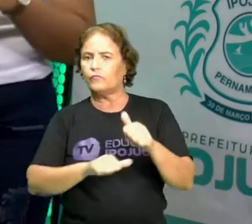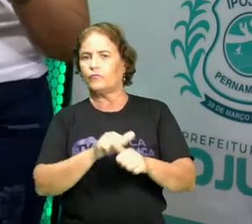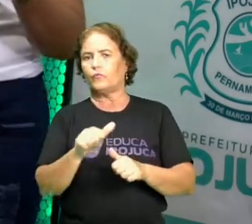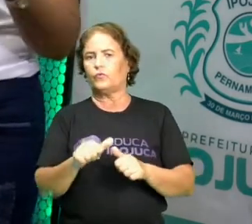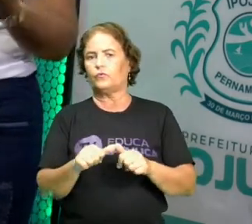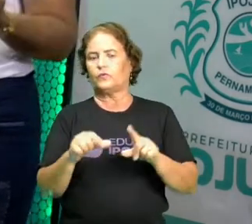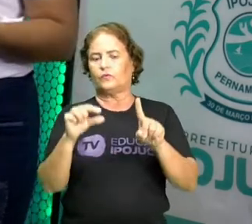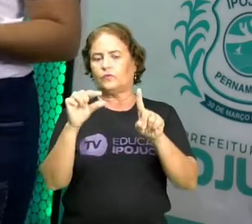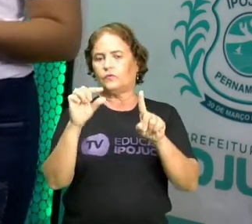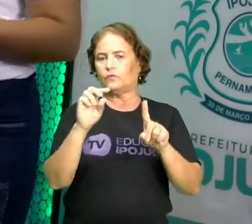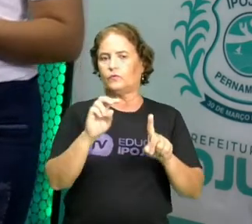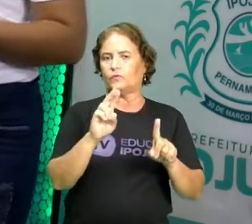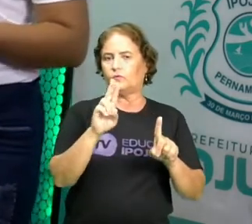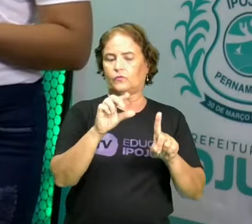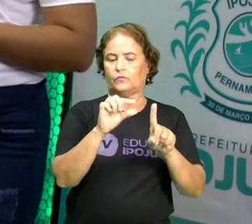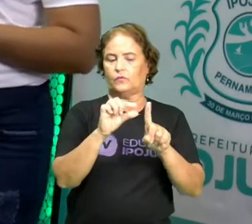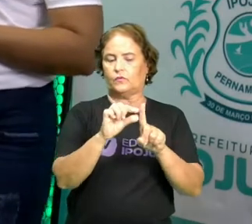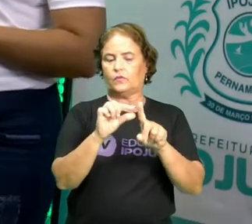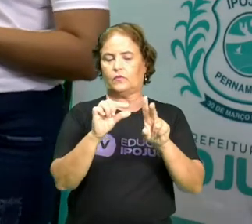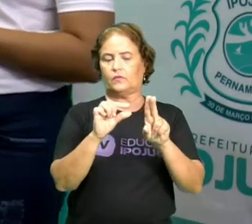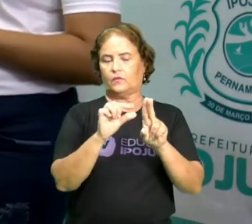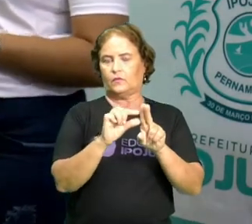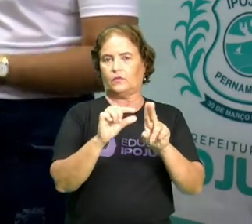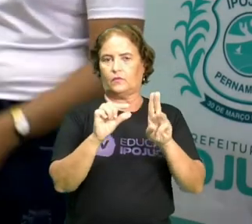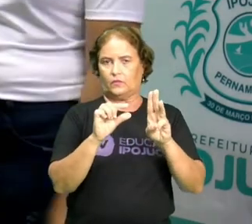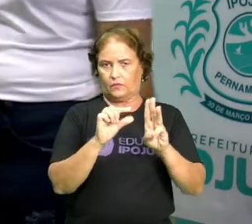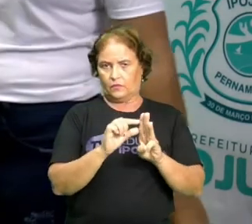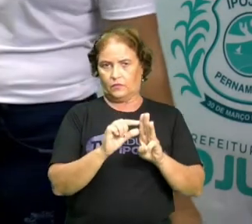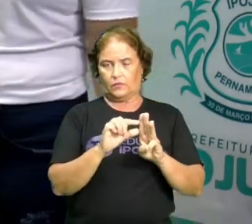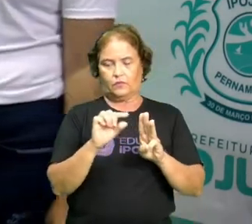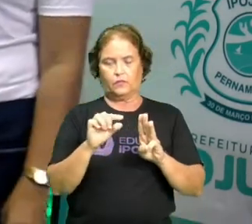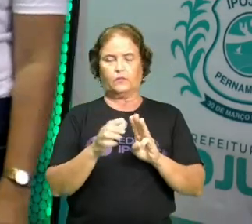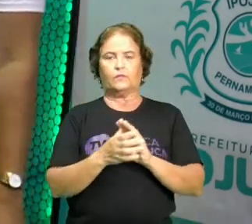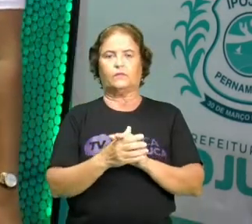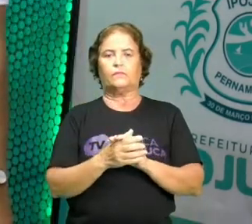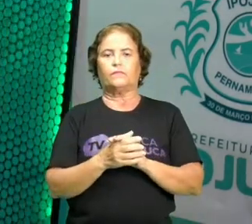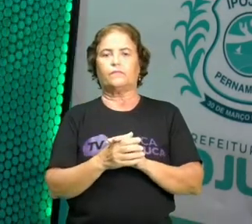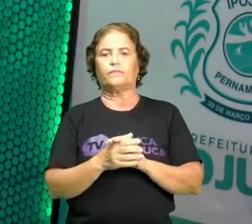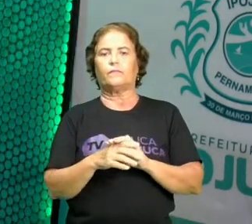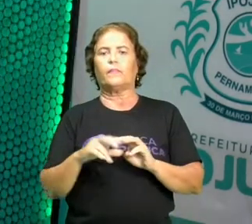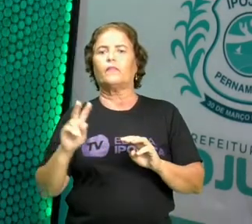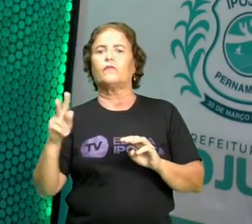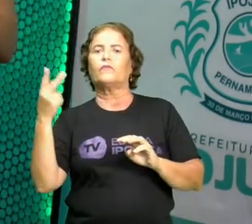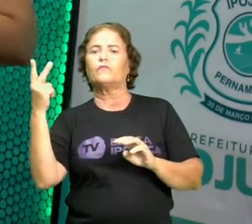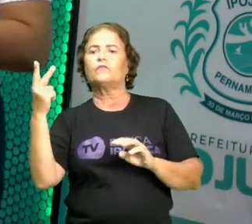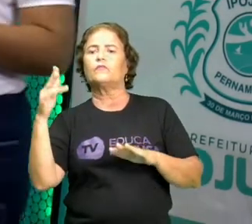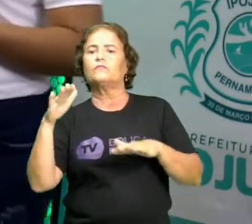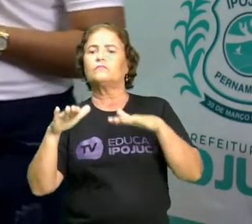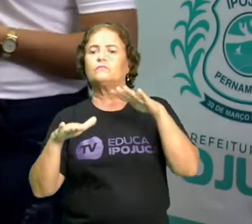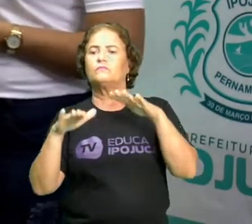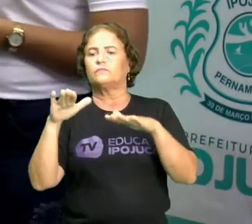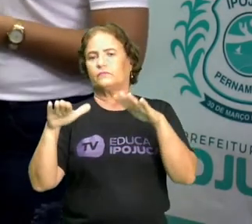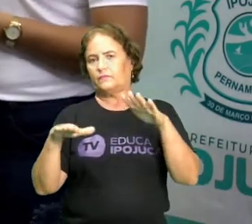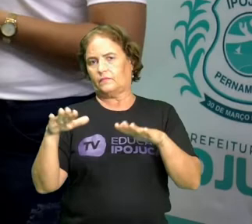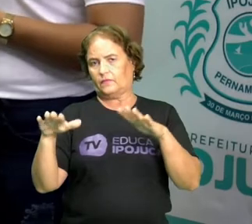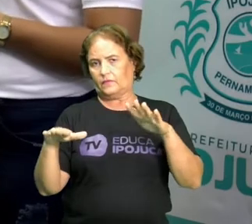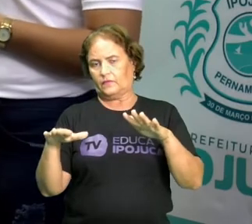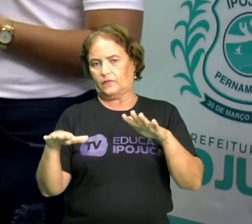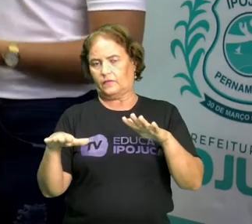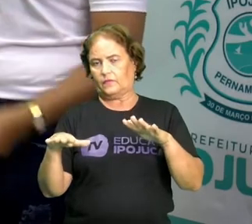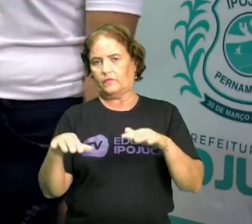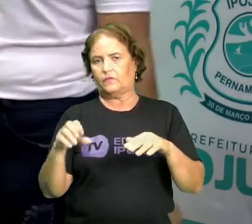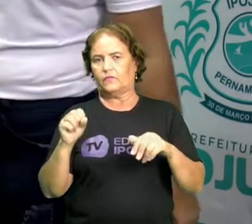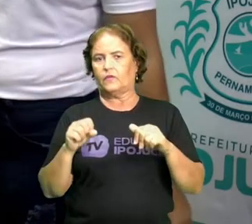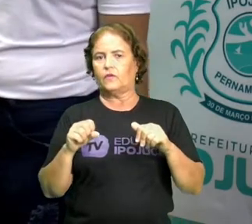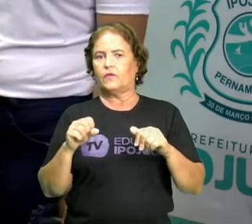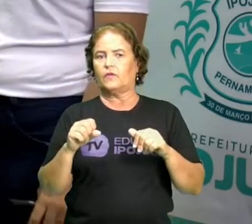ser outra classe que a gente vai aprender mais na frente. O valor relativo. Esse valor, ele é definido